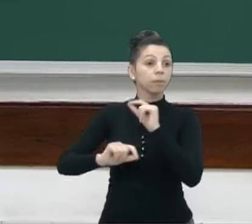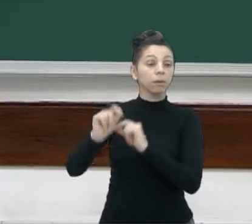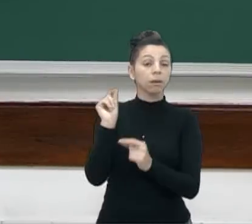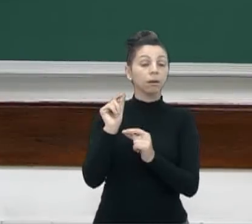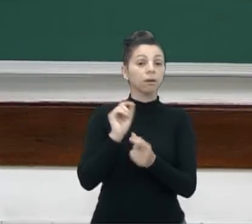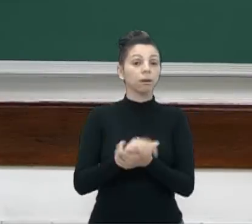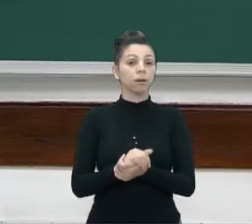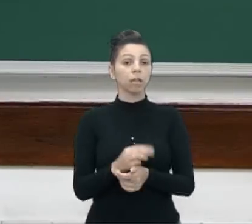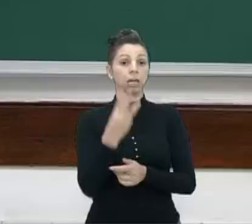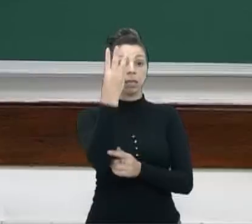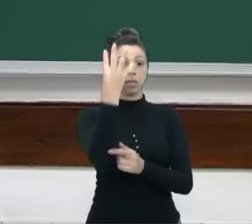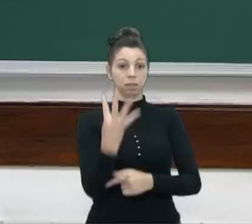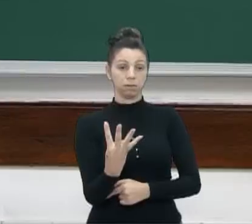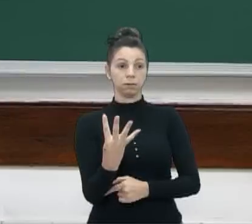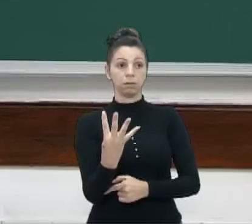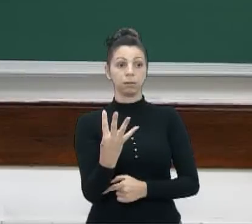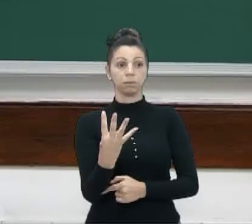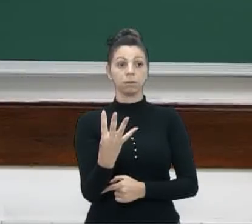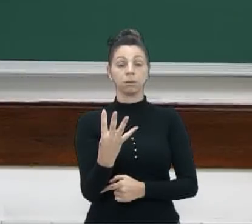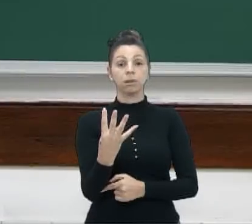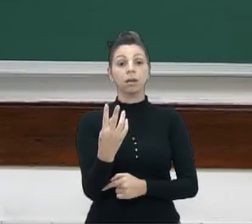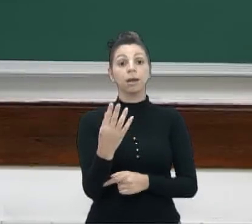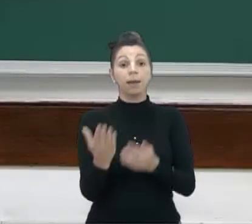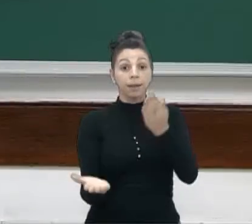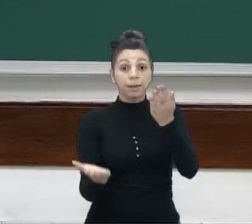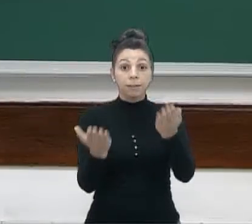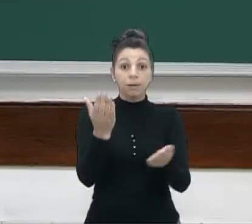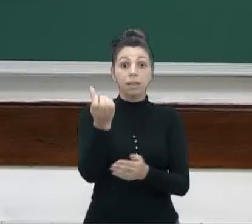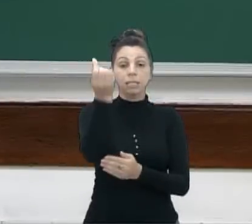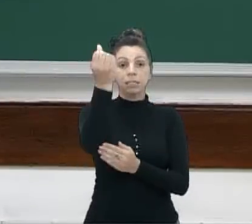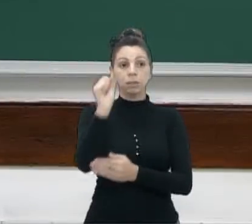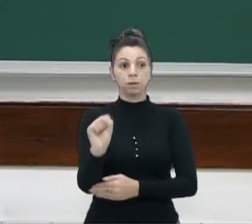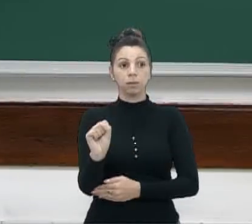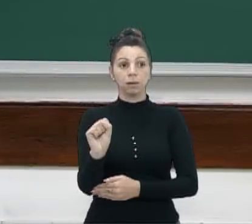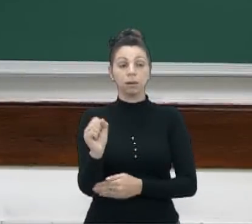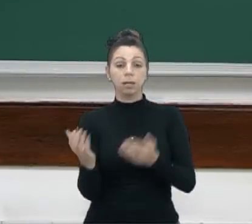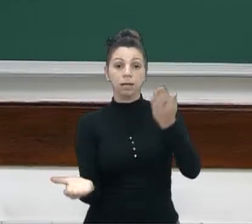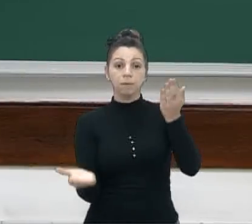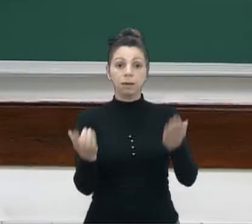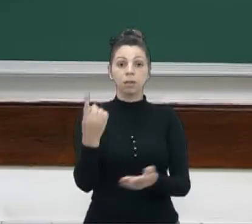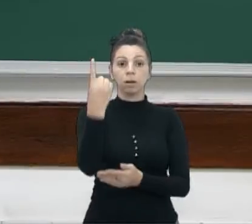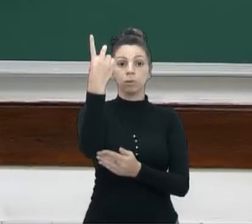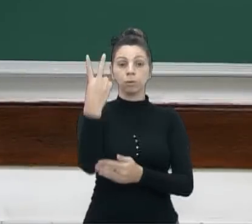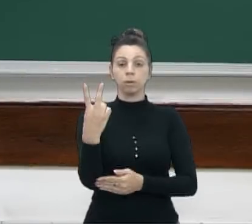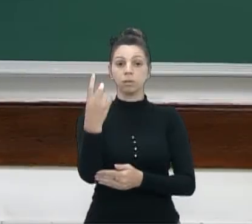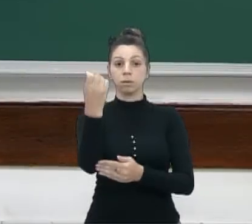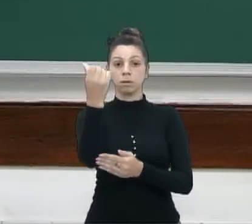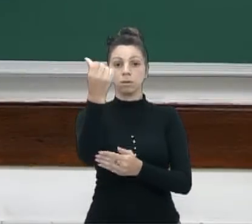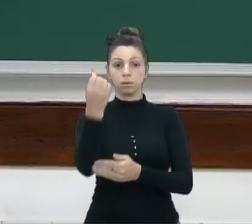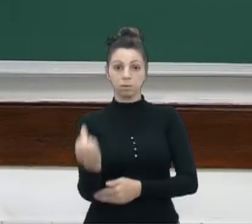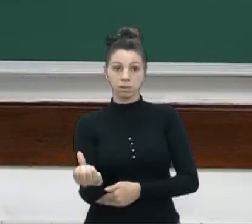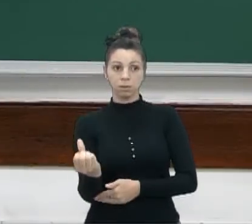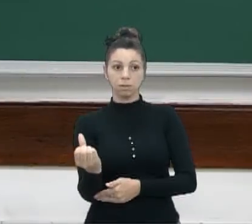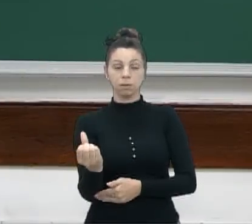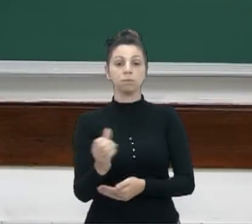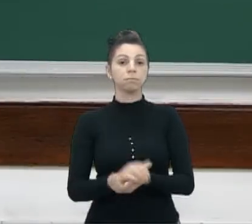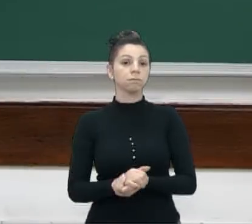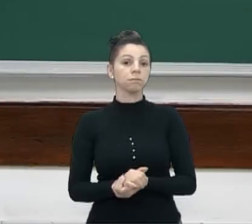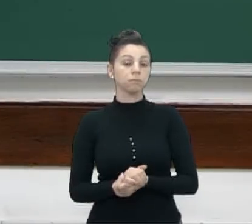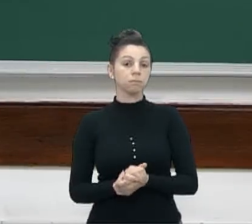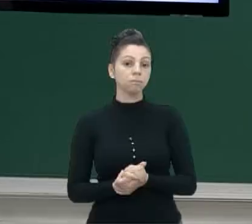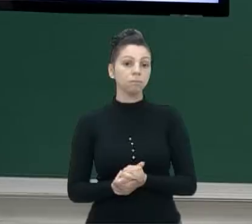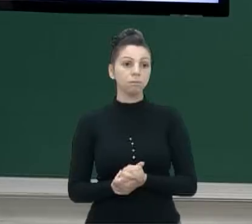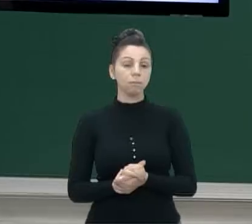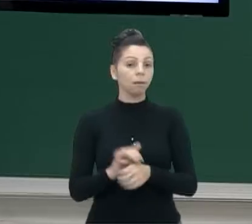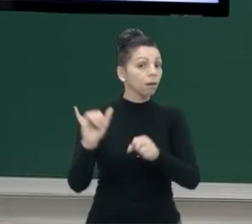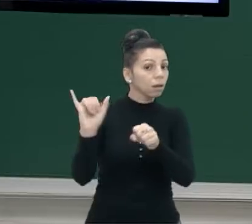verifique para mim se 3/4 é equivalente a 6/8, e é equivalente a 12/16. Quais